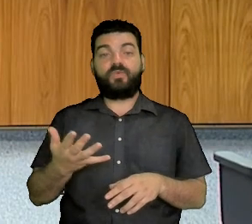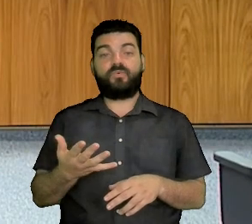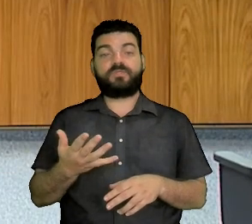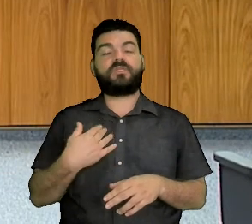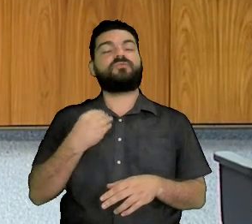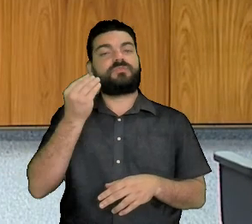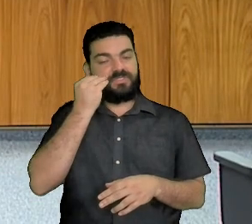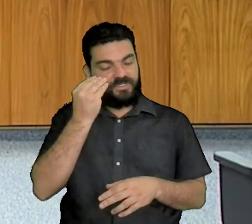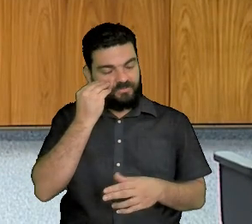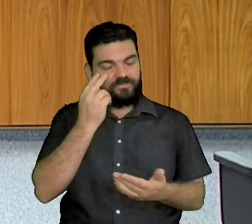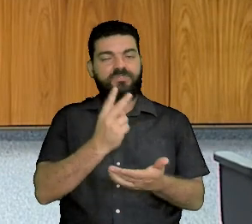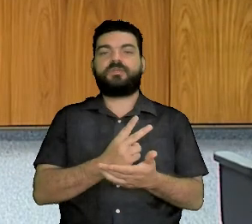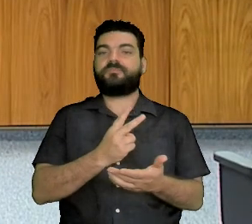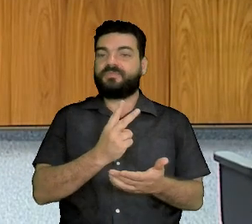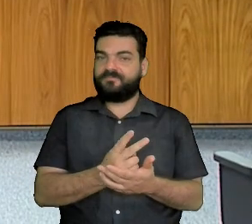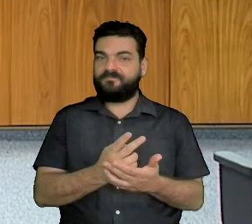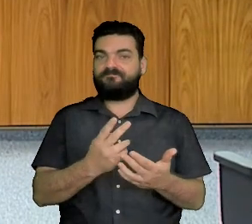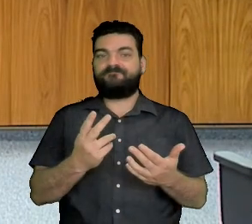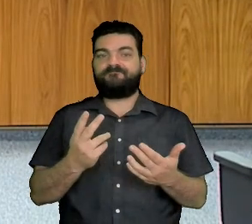nas nossas